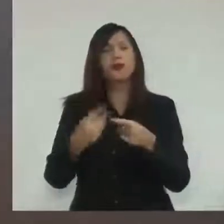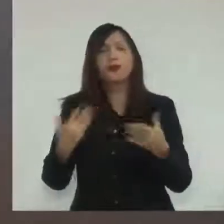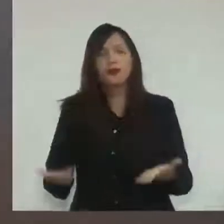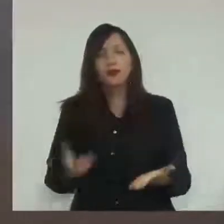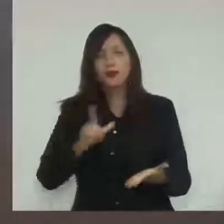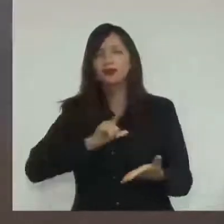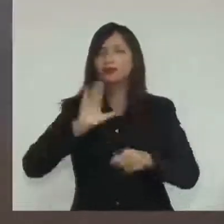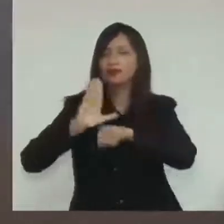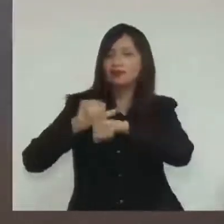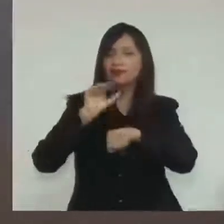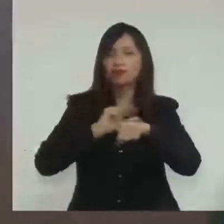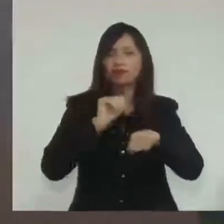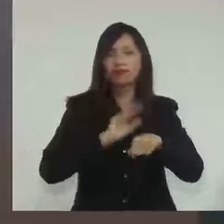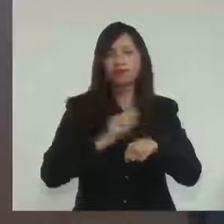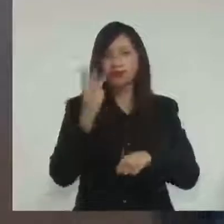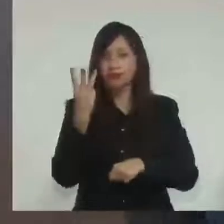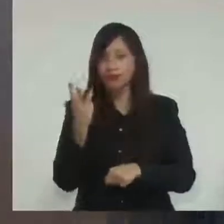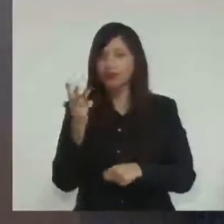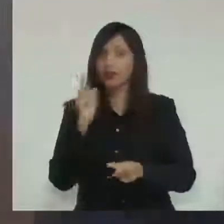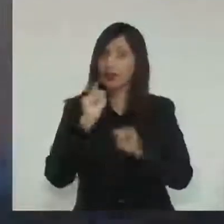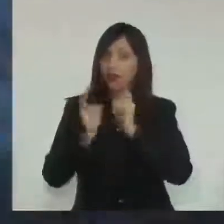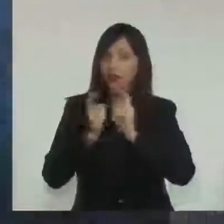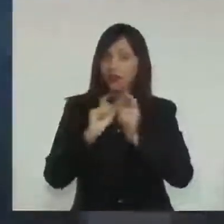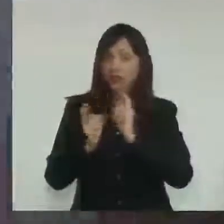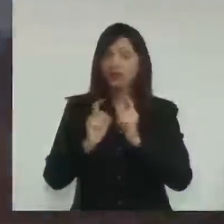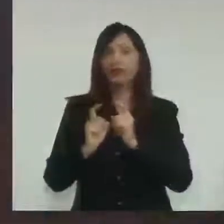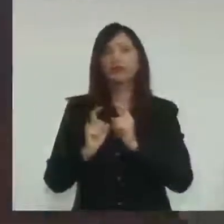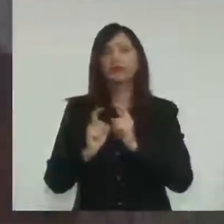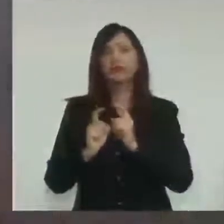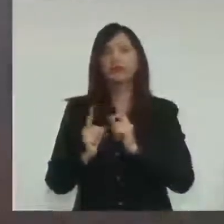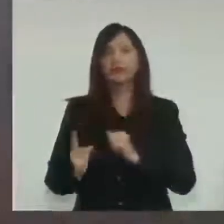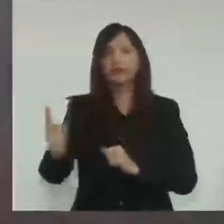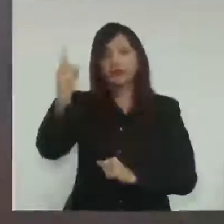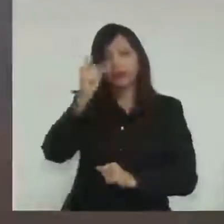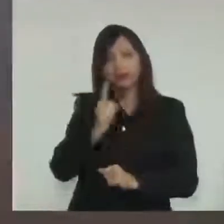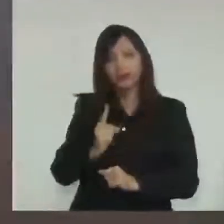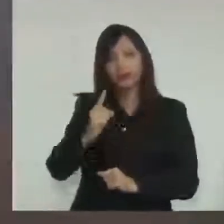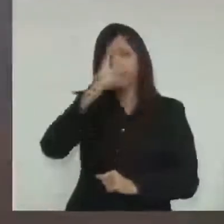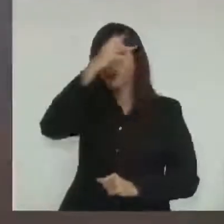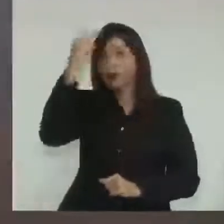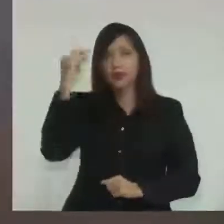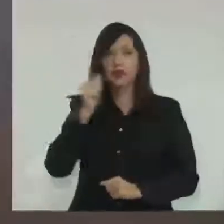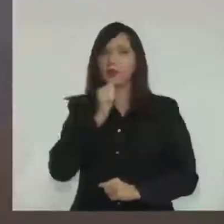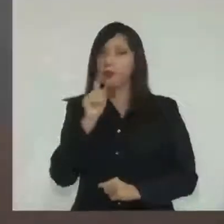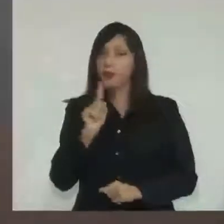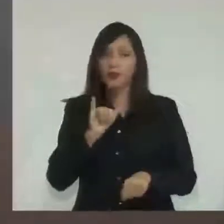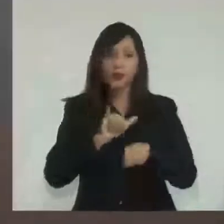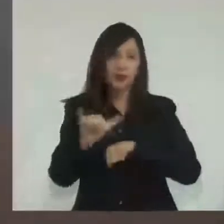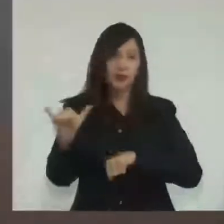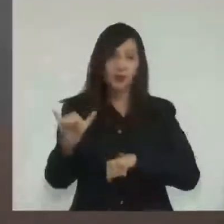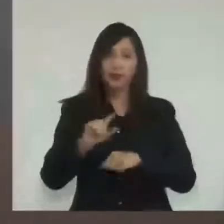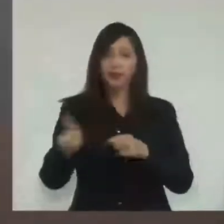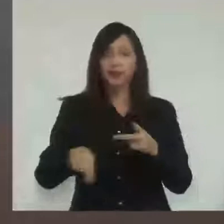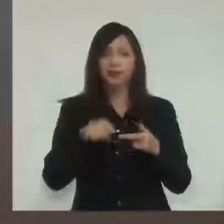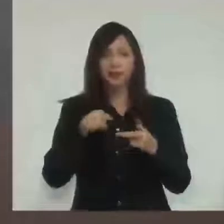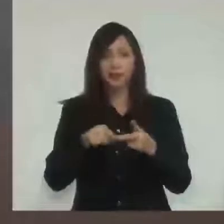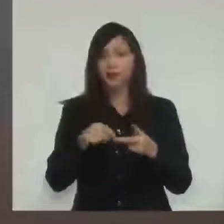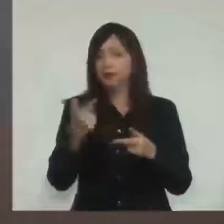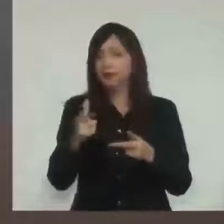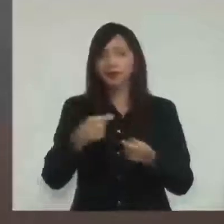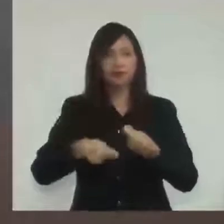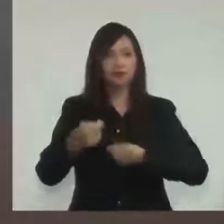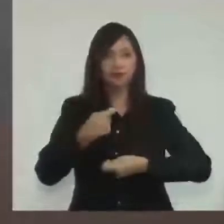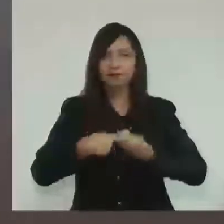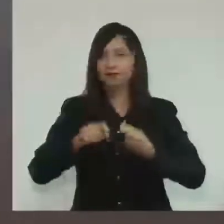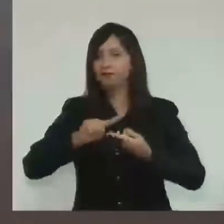Já foram chamados 3 reuniões, e em toda reunião, primeiro, que o prefeito simplesmente não aparece, e segundo, que não tem